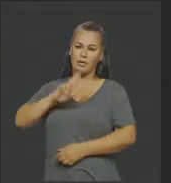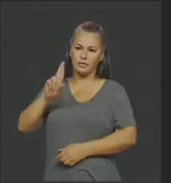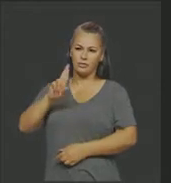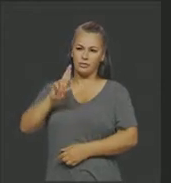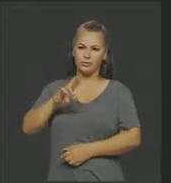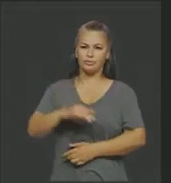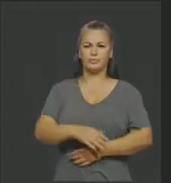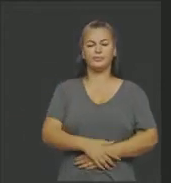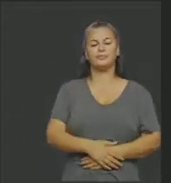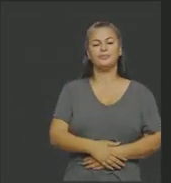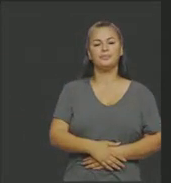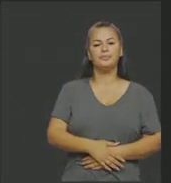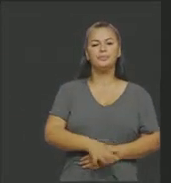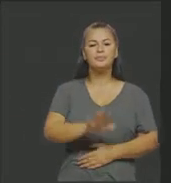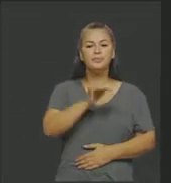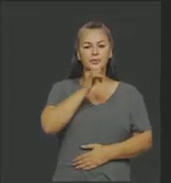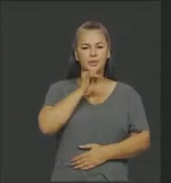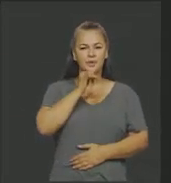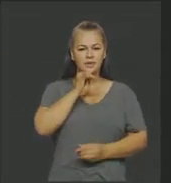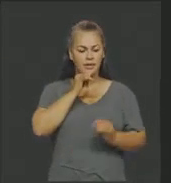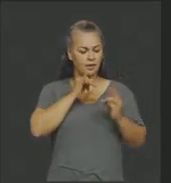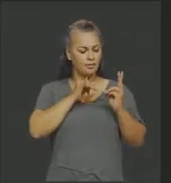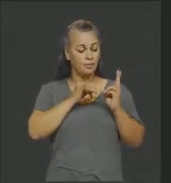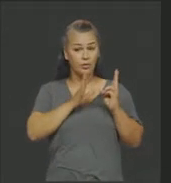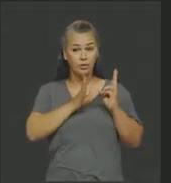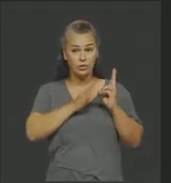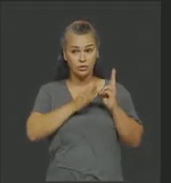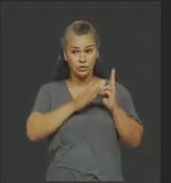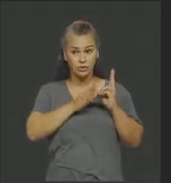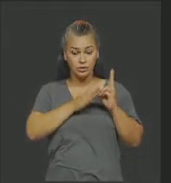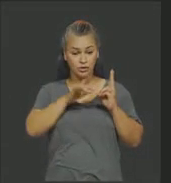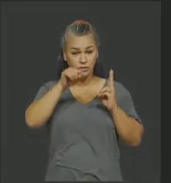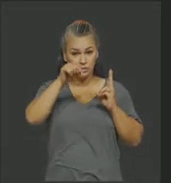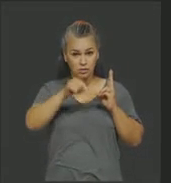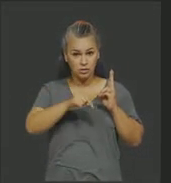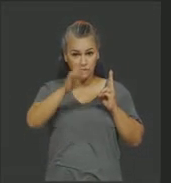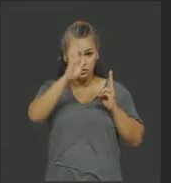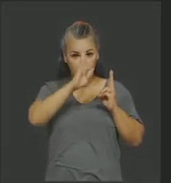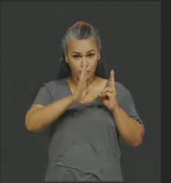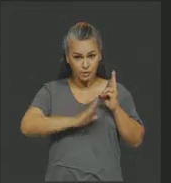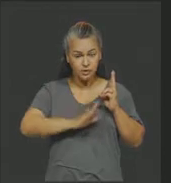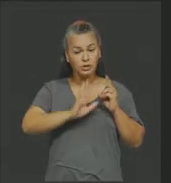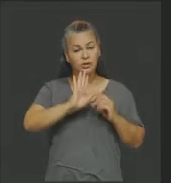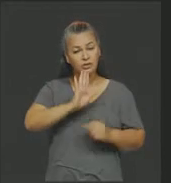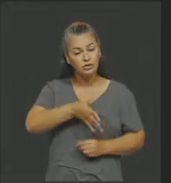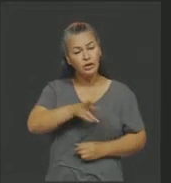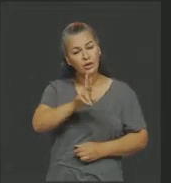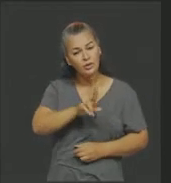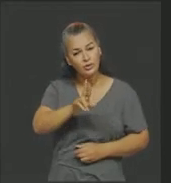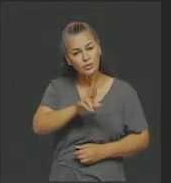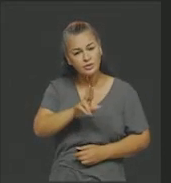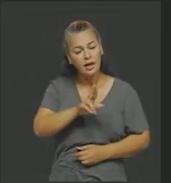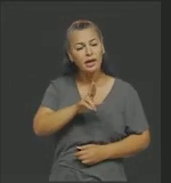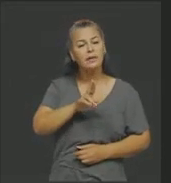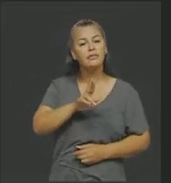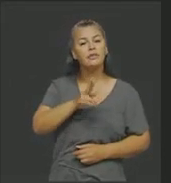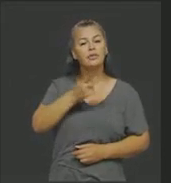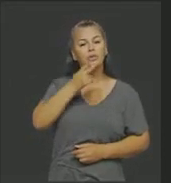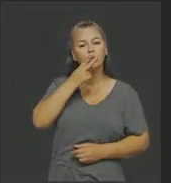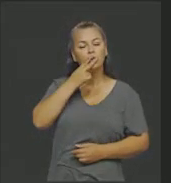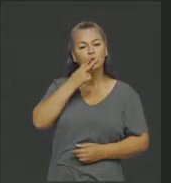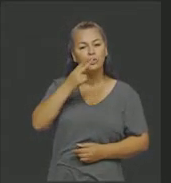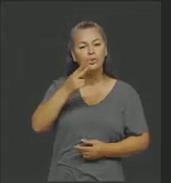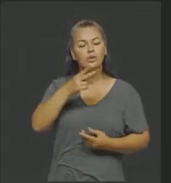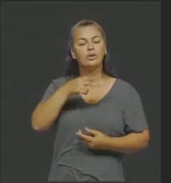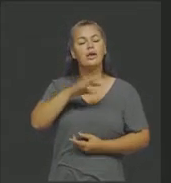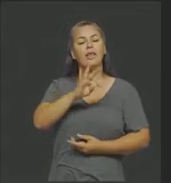Até mesmo os índios, tá, gente? Na época da colonização, já se percebia que os índios usavam rapé, tabaco, né?